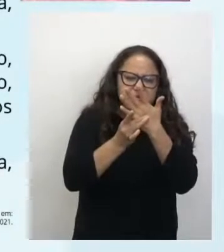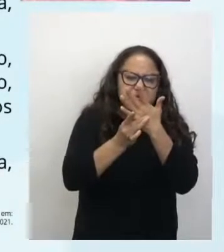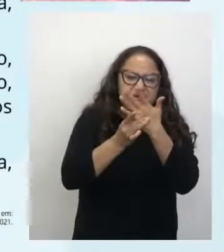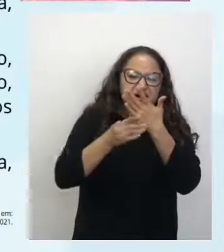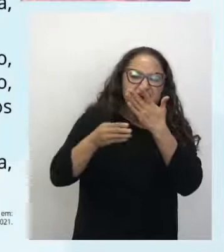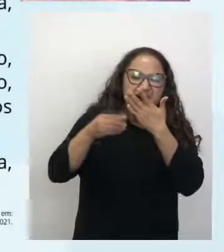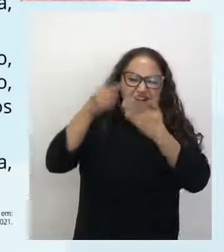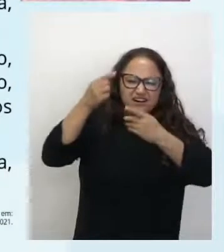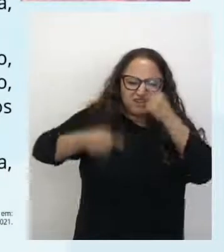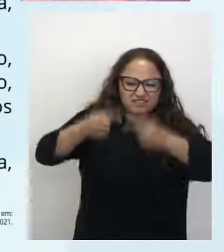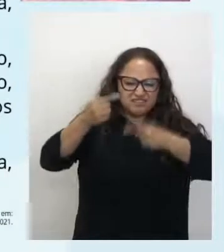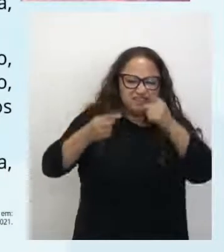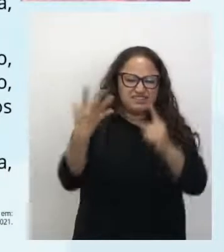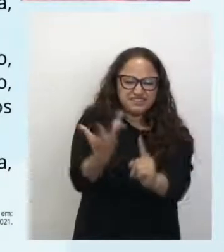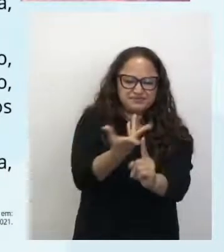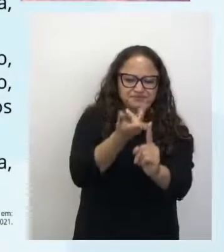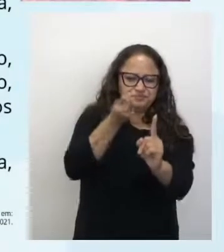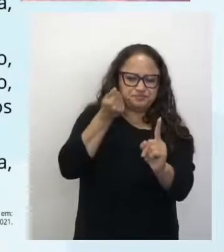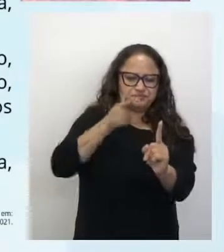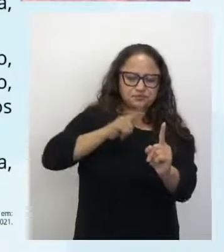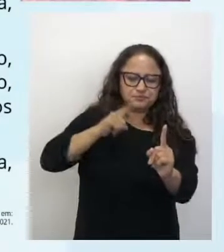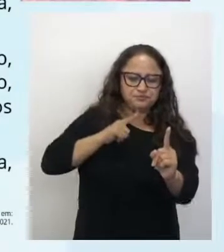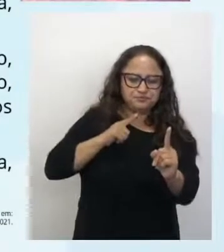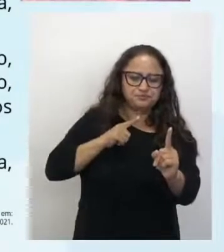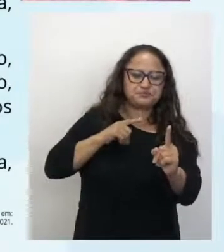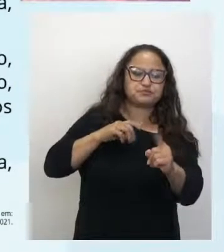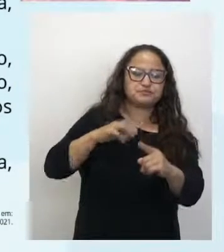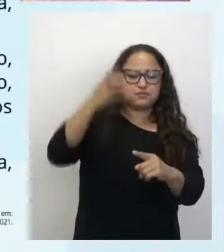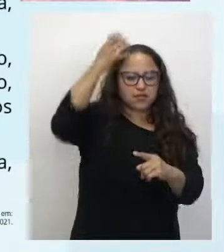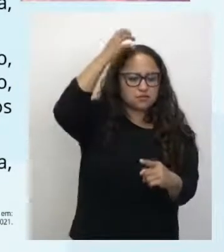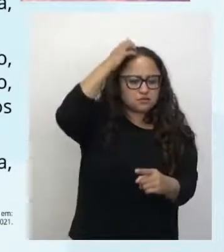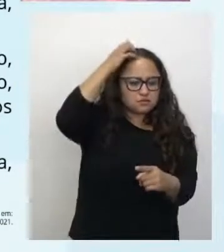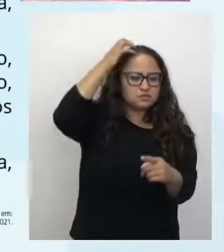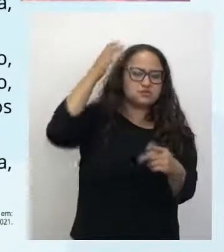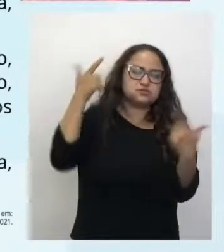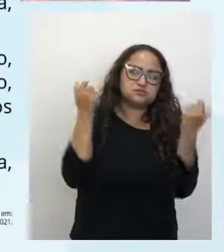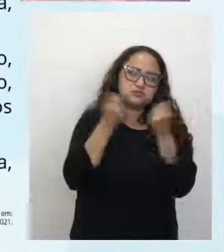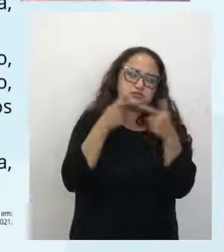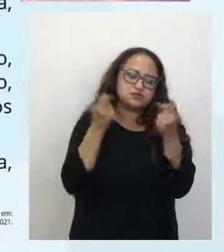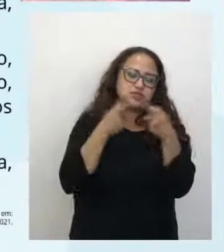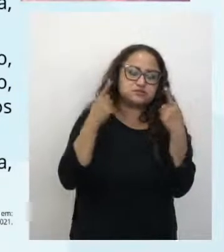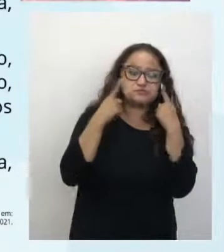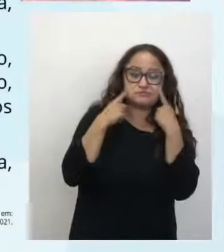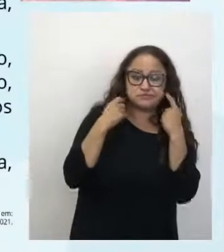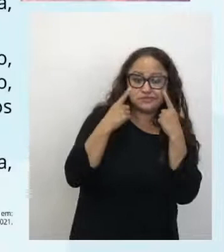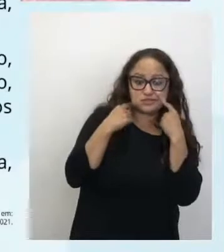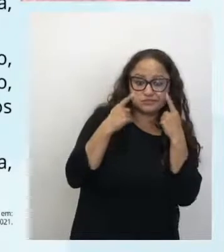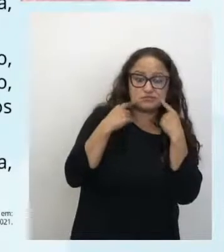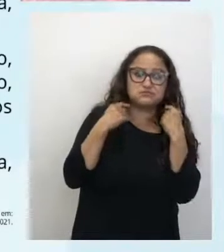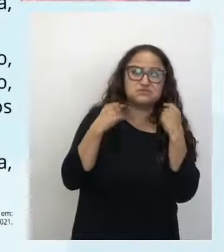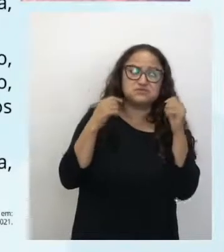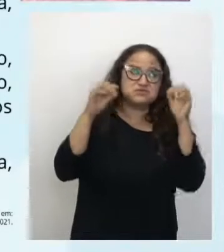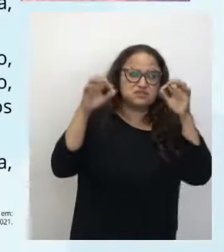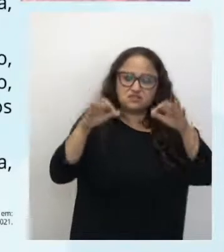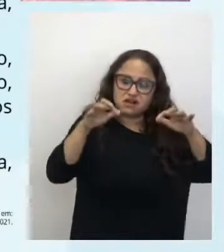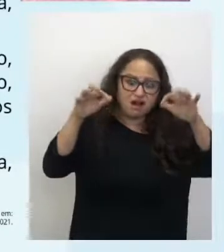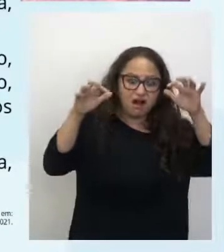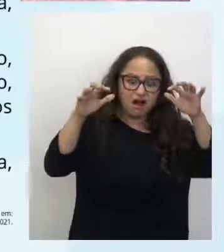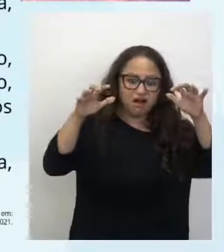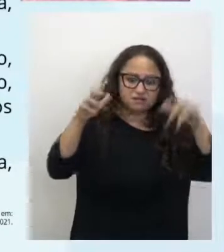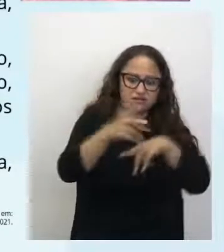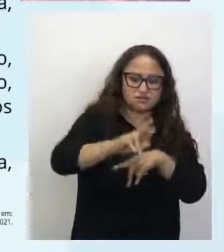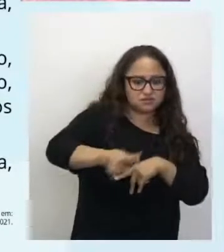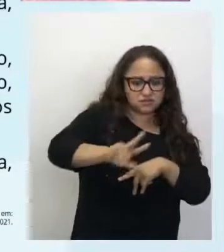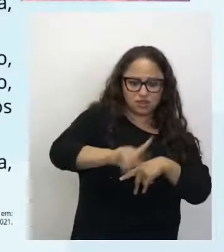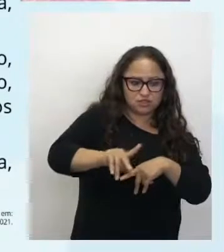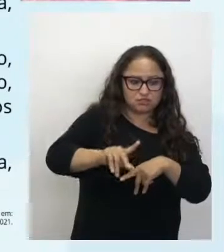dialético, elisabetano, cômico, tragicômico, né, trágico, as leituras dramáticas, né, onde a gente não tem todos os figurinos